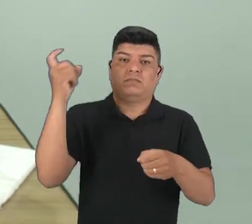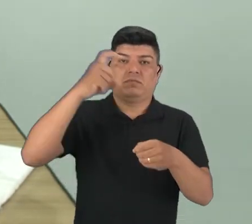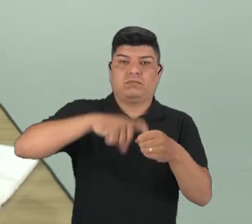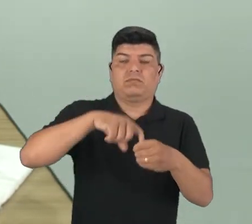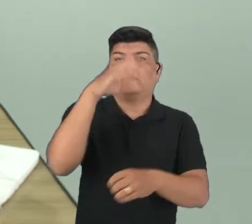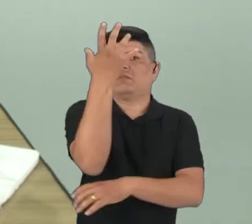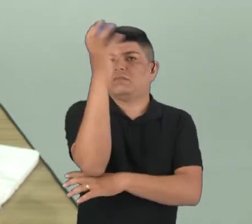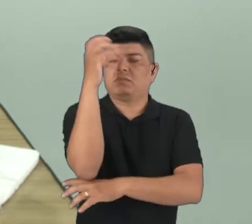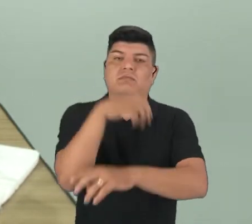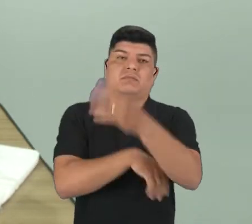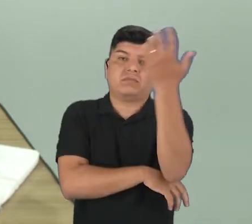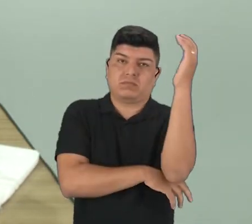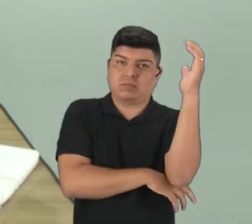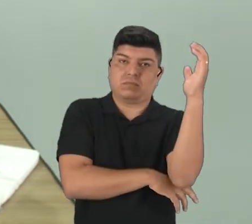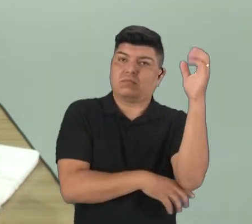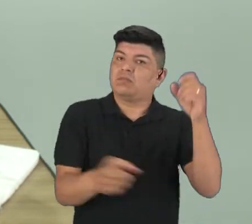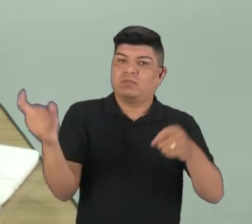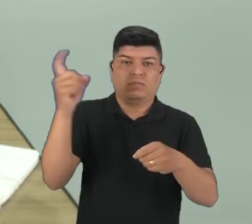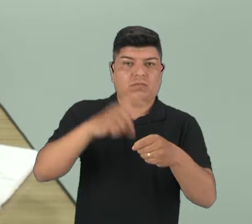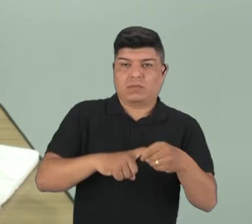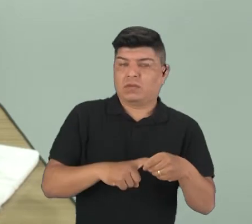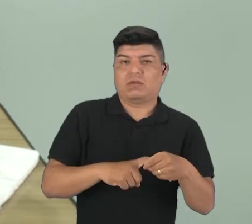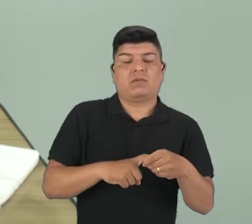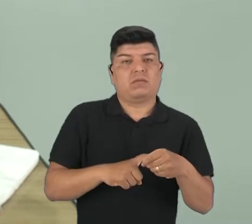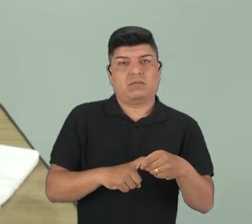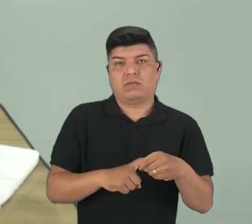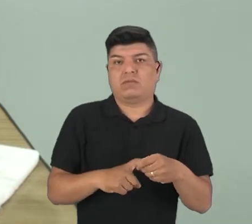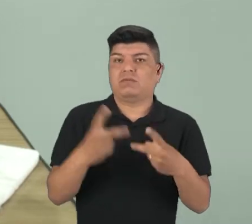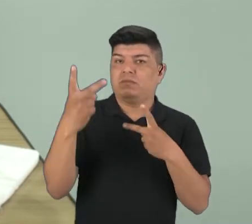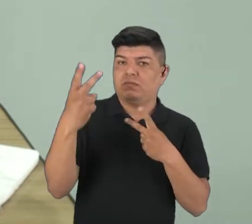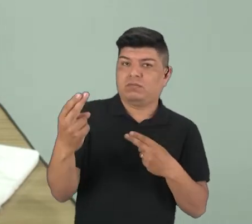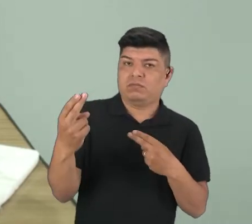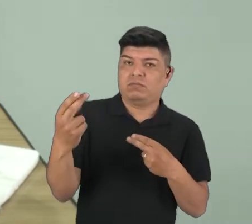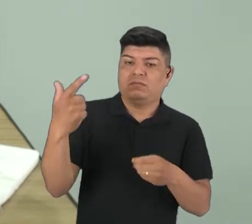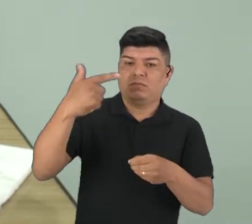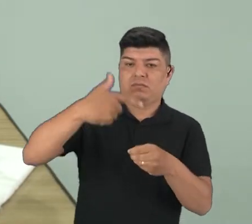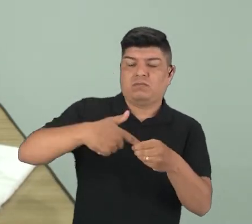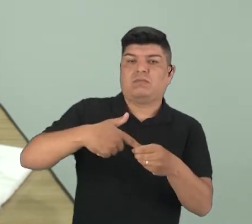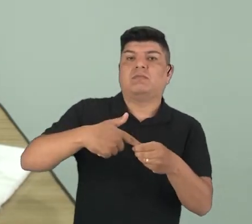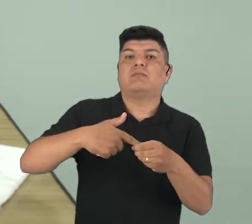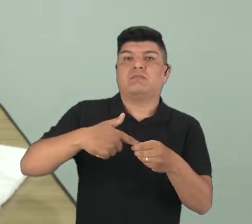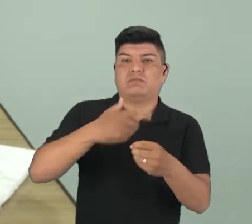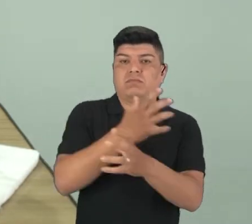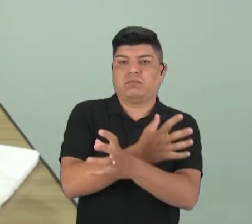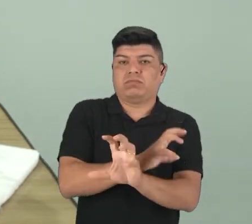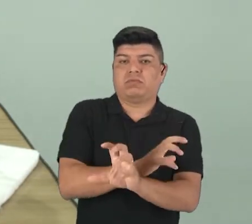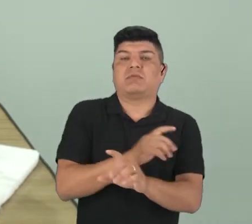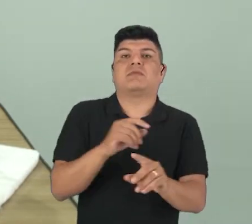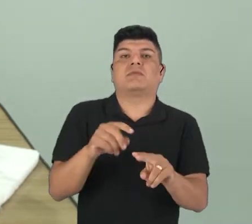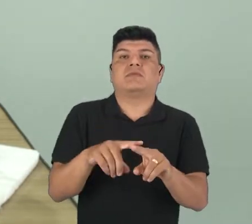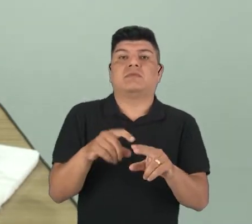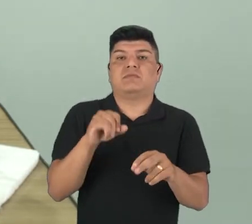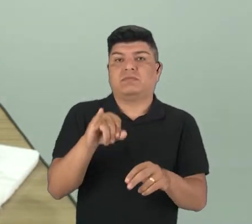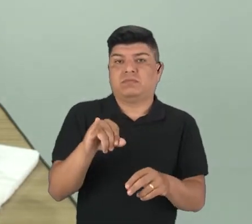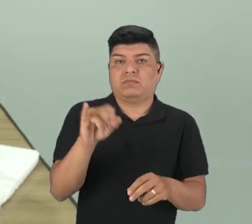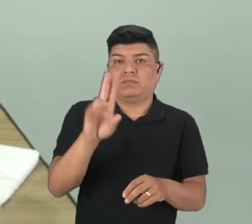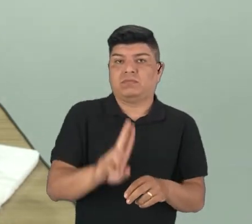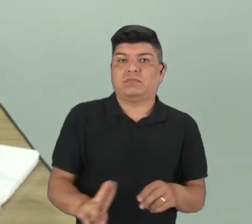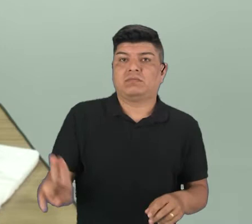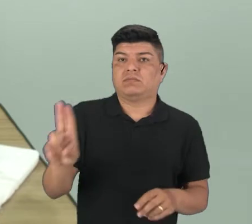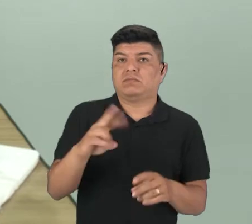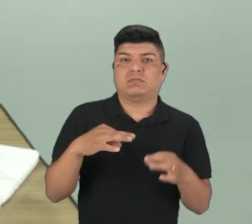para a natureza, ou seja, elas não voltam como os combustíveis fósseis, né? Se extraído,